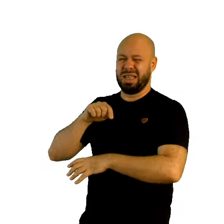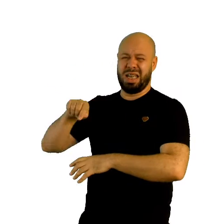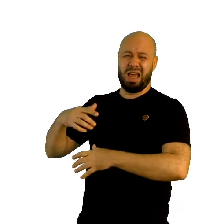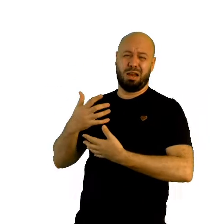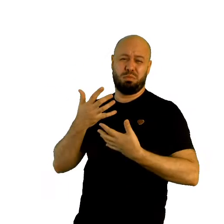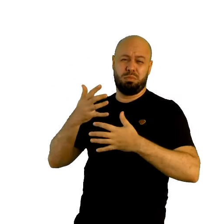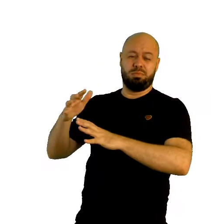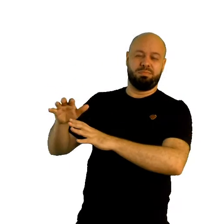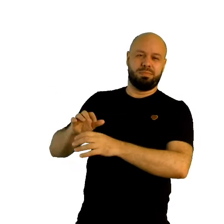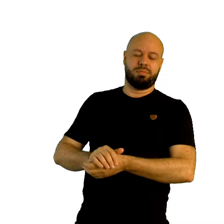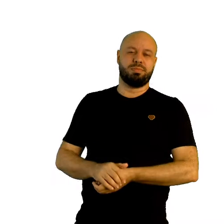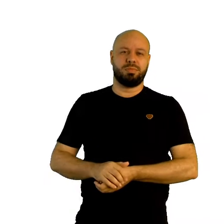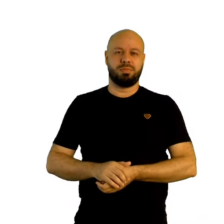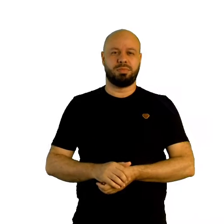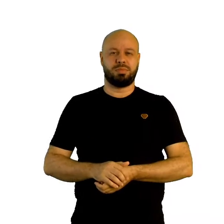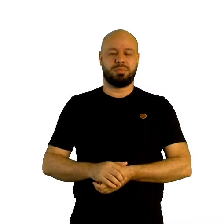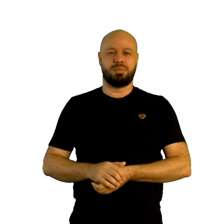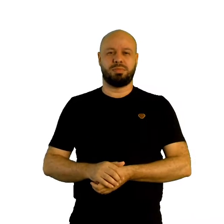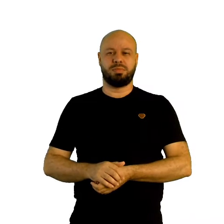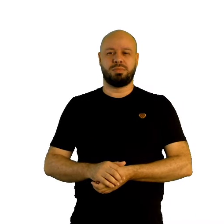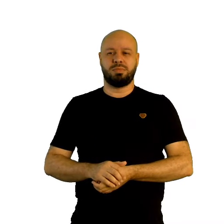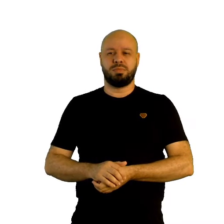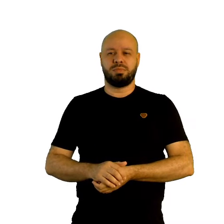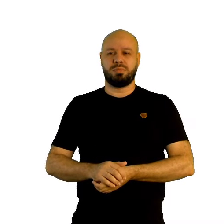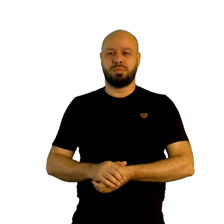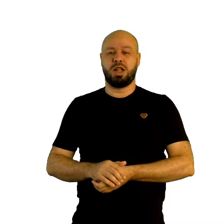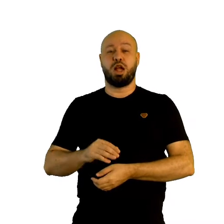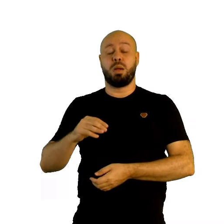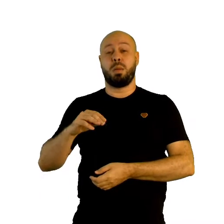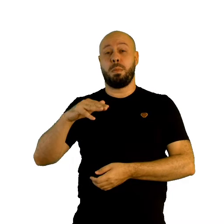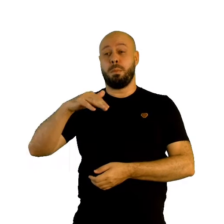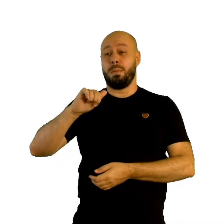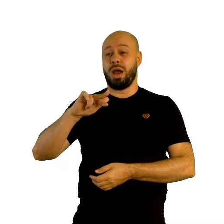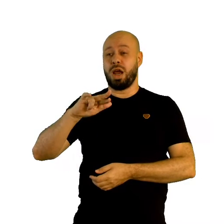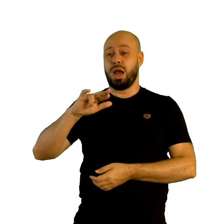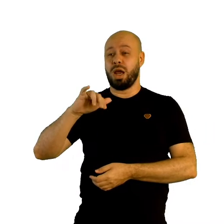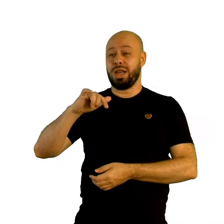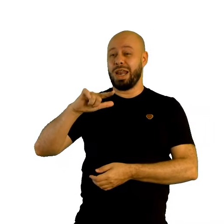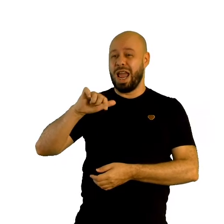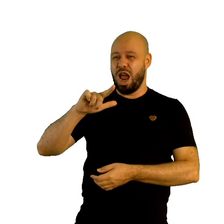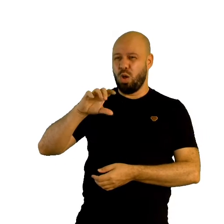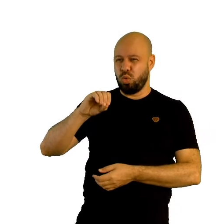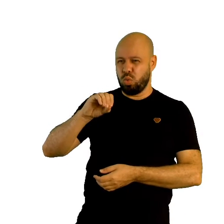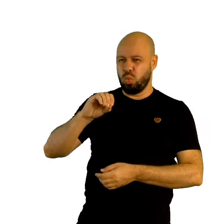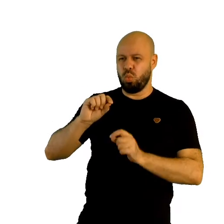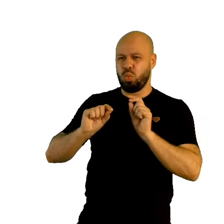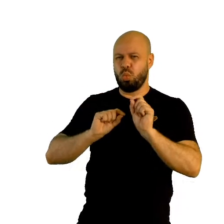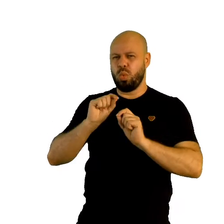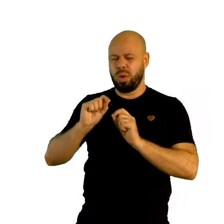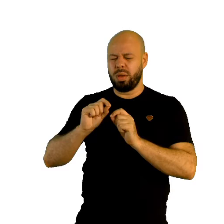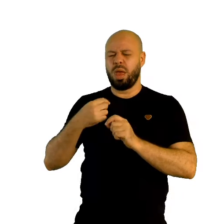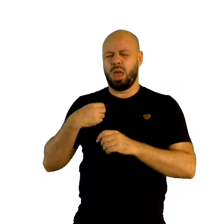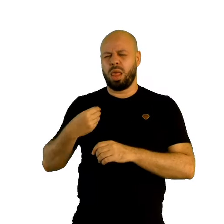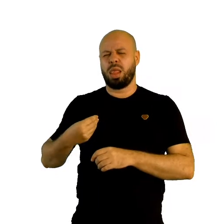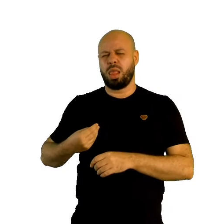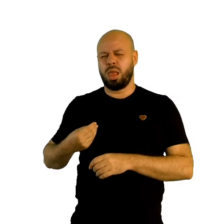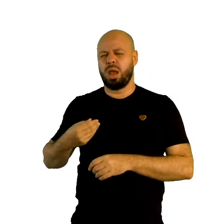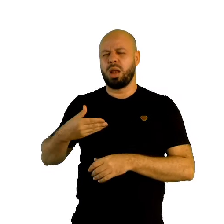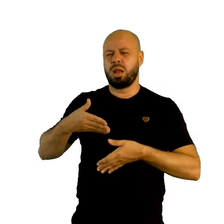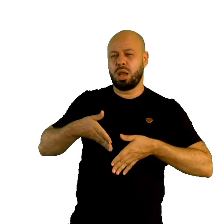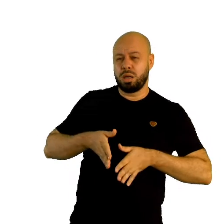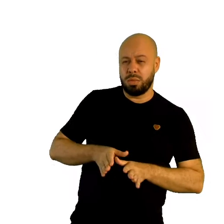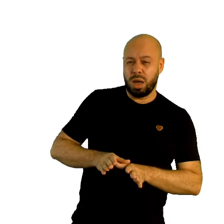jornalista. O catarinense Marinaldo, 54, também não demorou muito para deixar